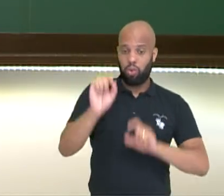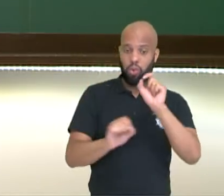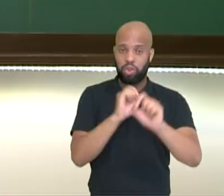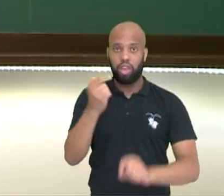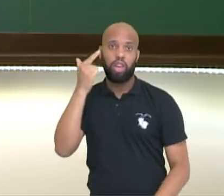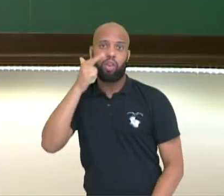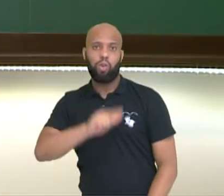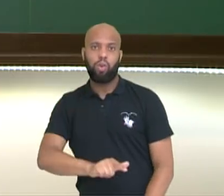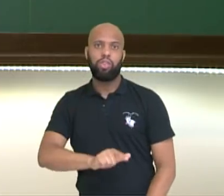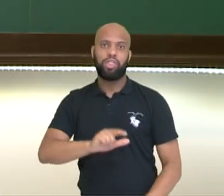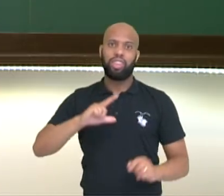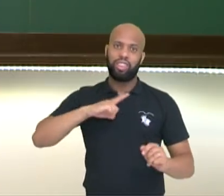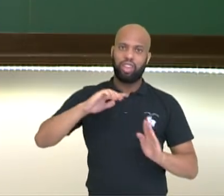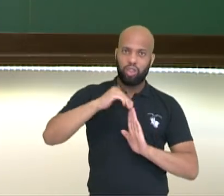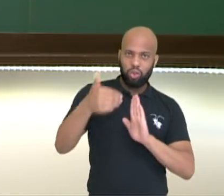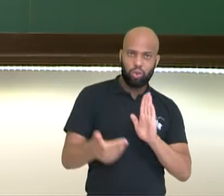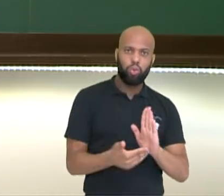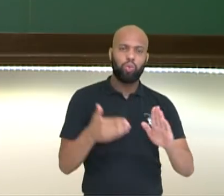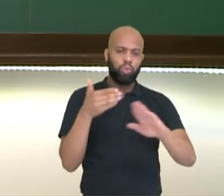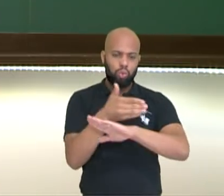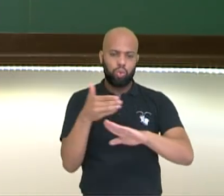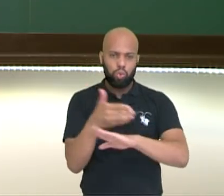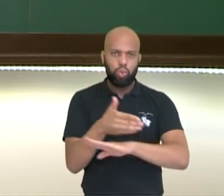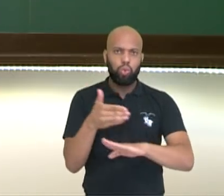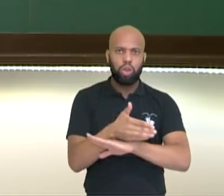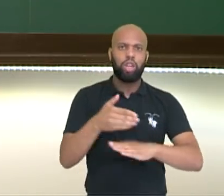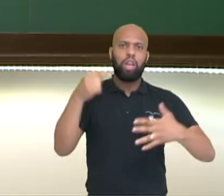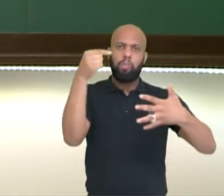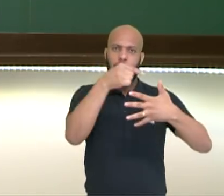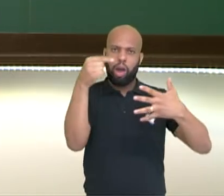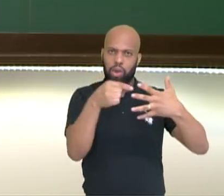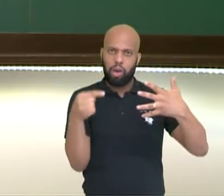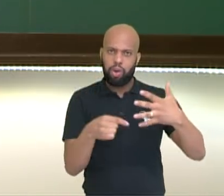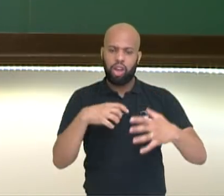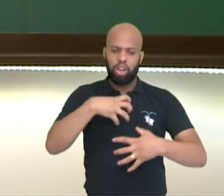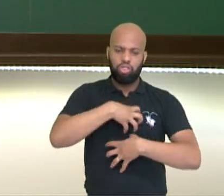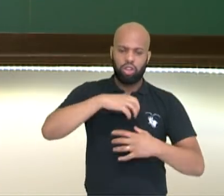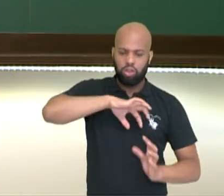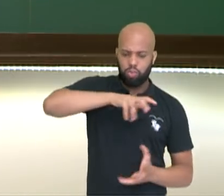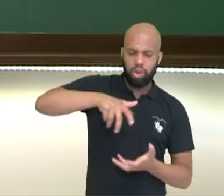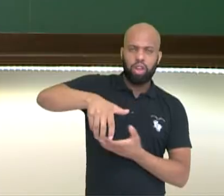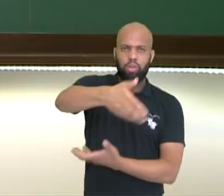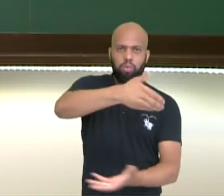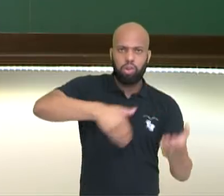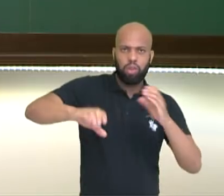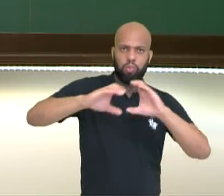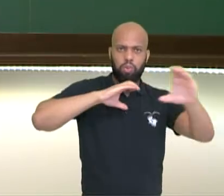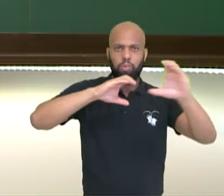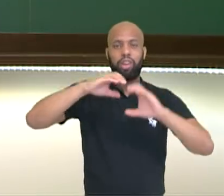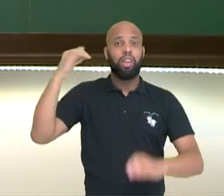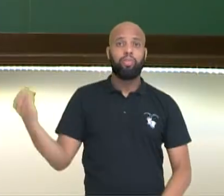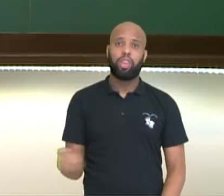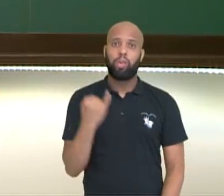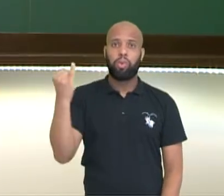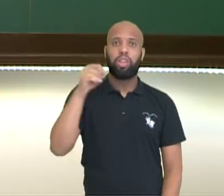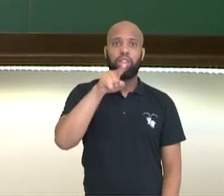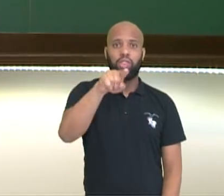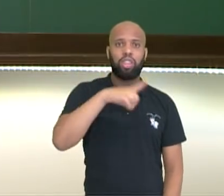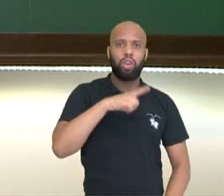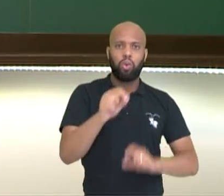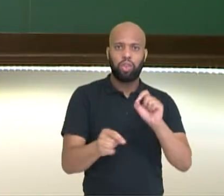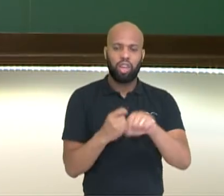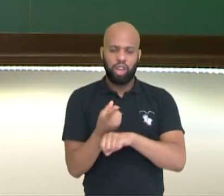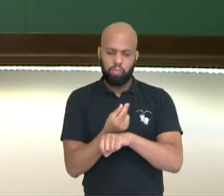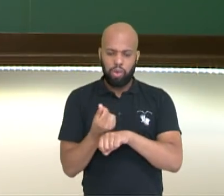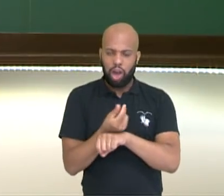a todos esses itens destacados aqui dentro do processo de globalização, é fundamental que você disponha de capital, que você